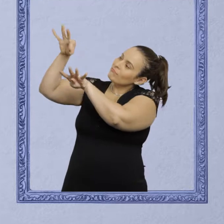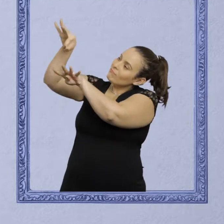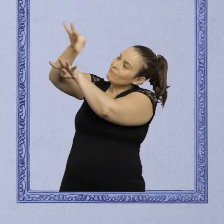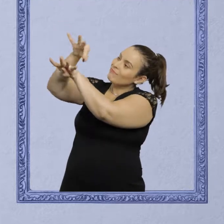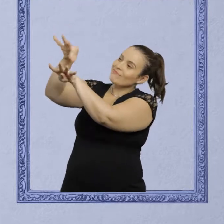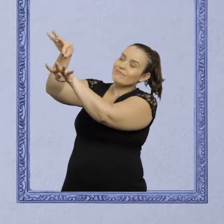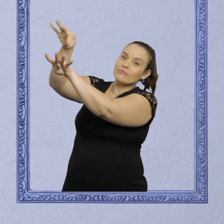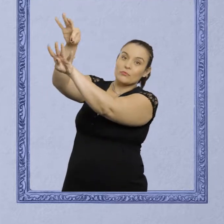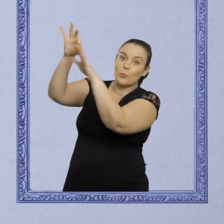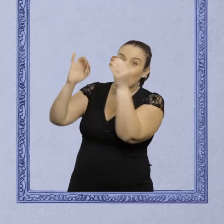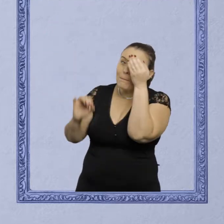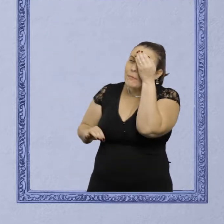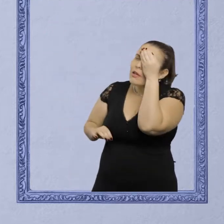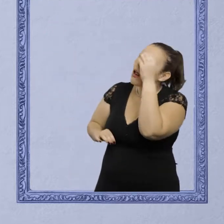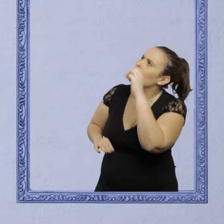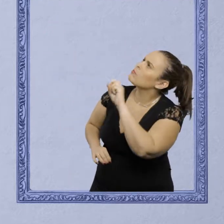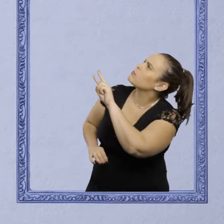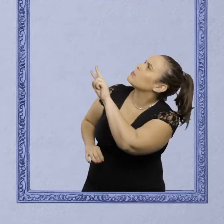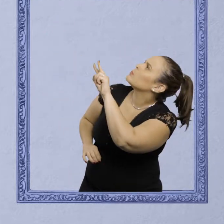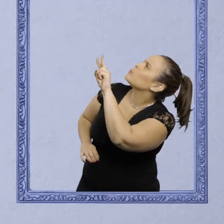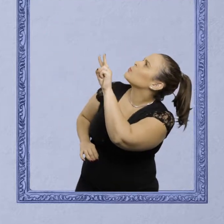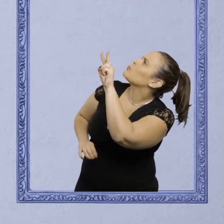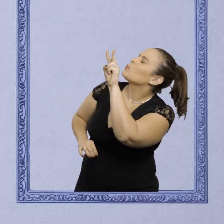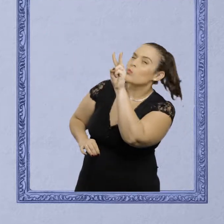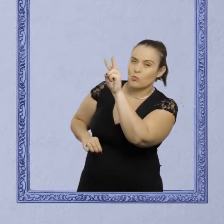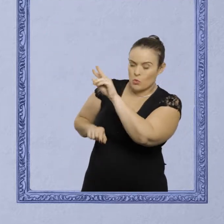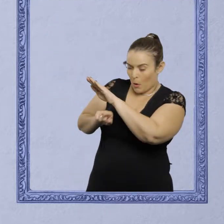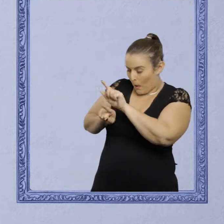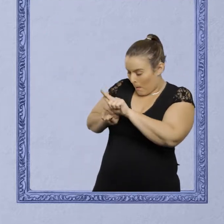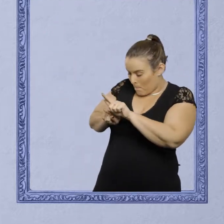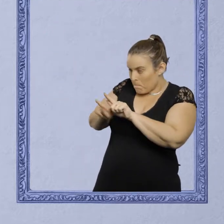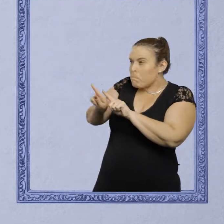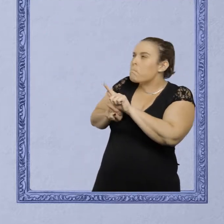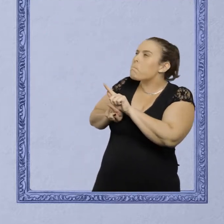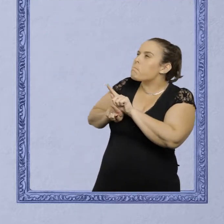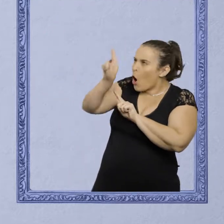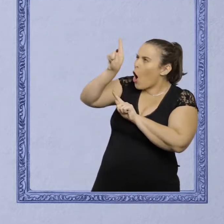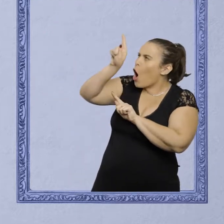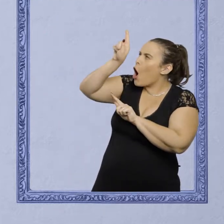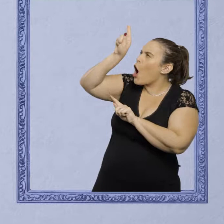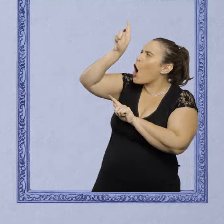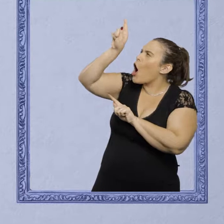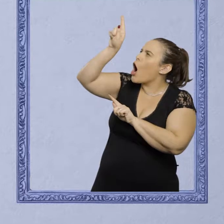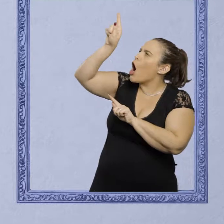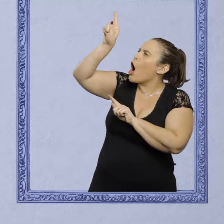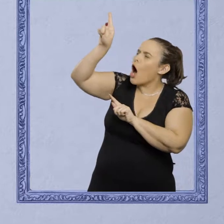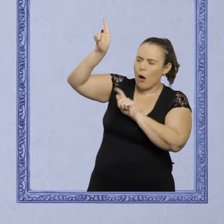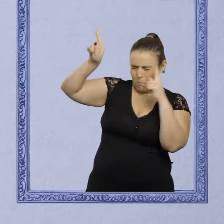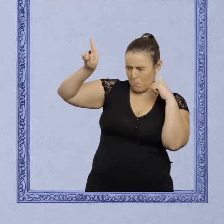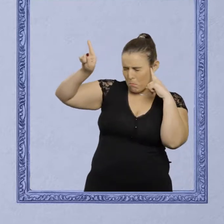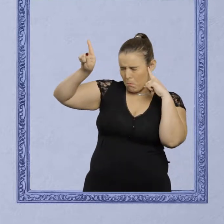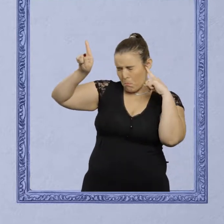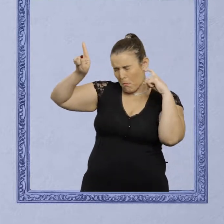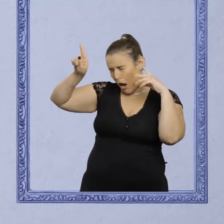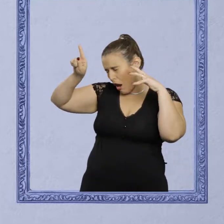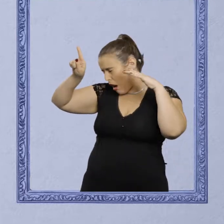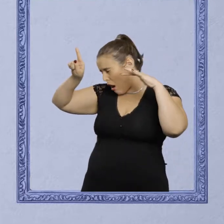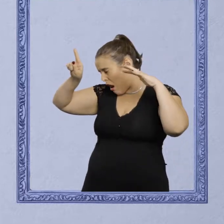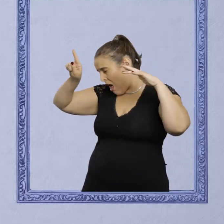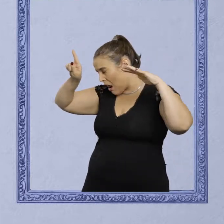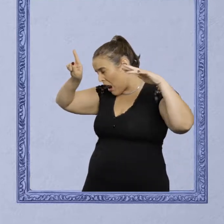as crianças no céu e prepararam o canhão. Os piratas atiraram com o canhão. O rugido do tiro do